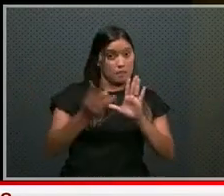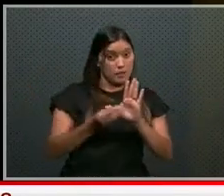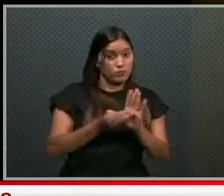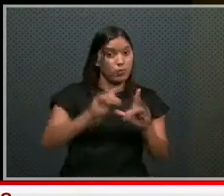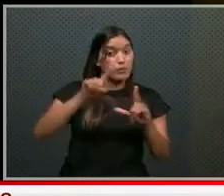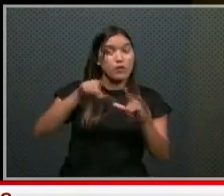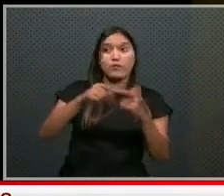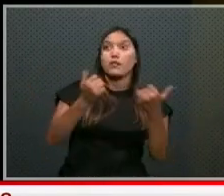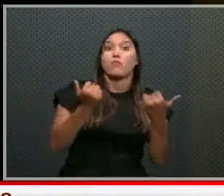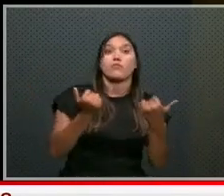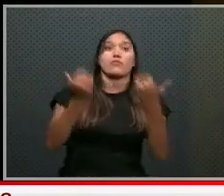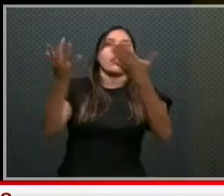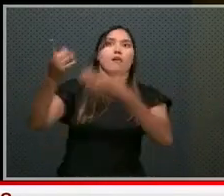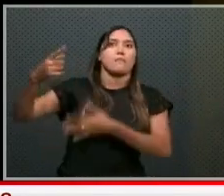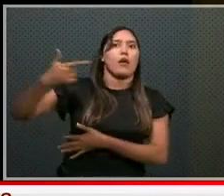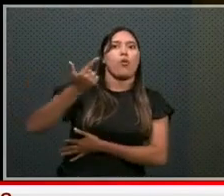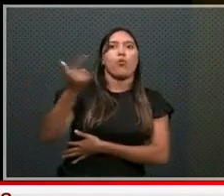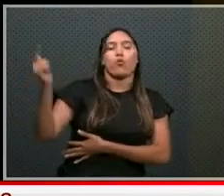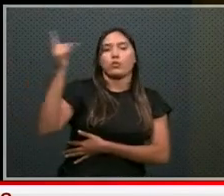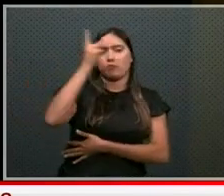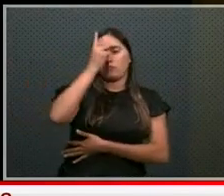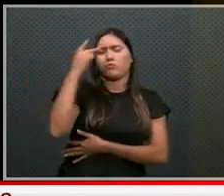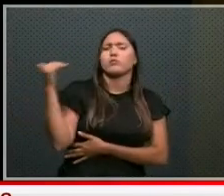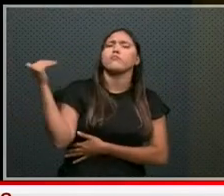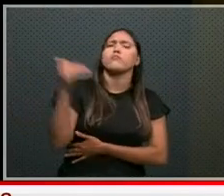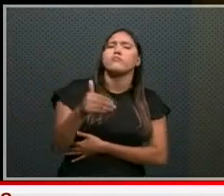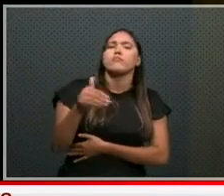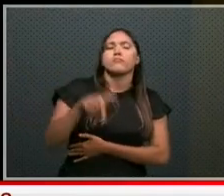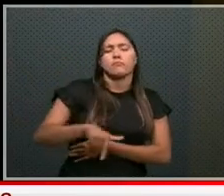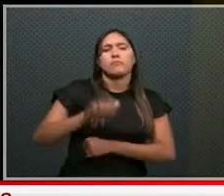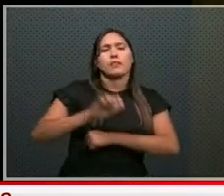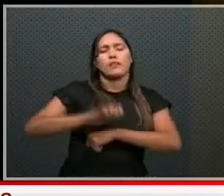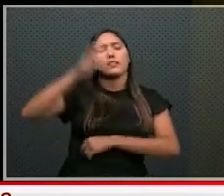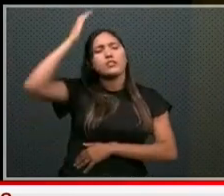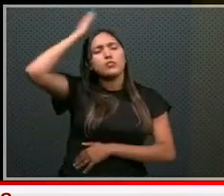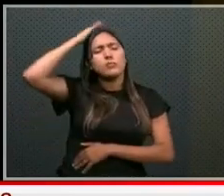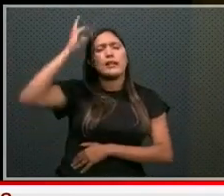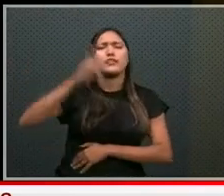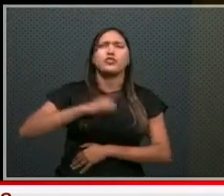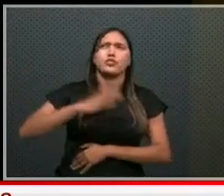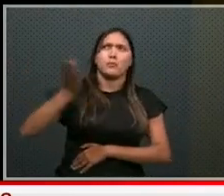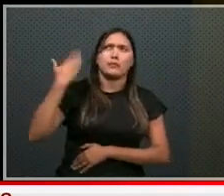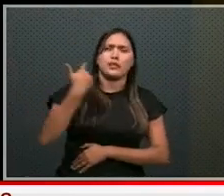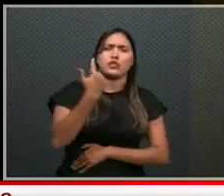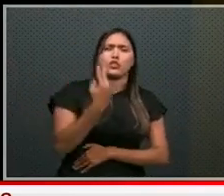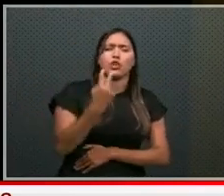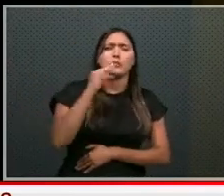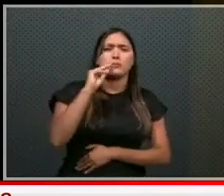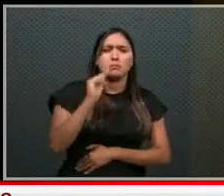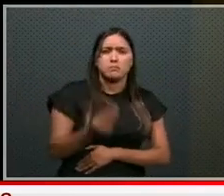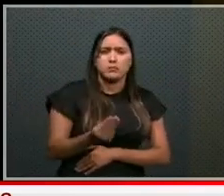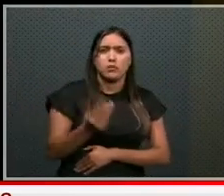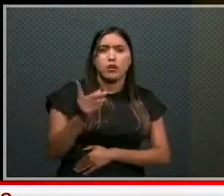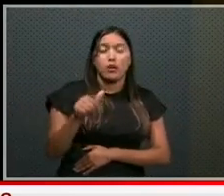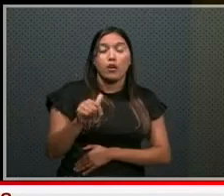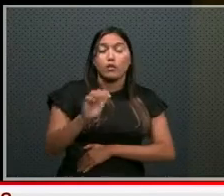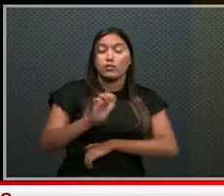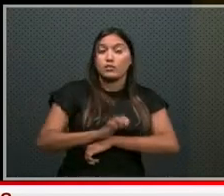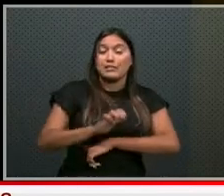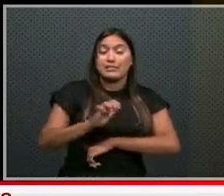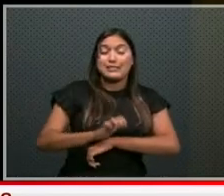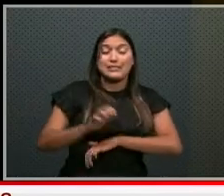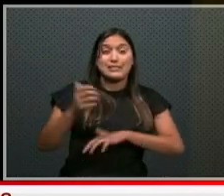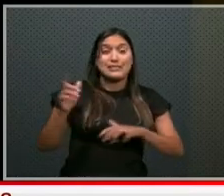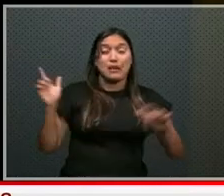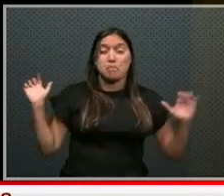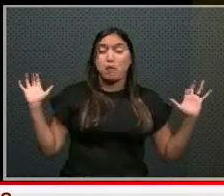falando de quase 70 anos vieram para cá o Estado do Pará que tinha dois milhões cem mil habitantes foi ajustado mais impactado pelo